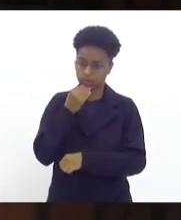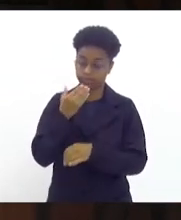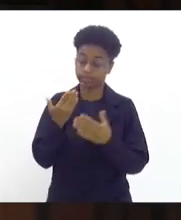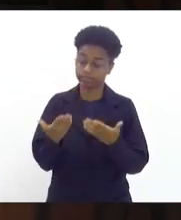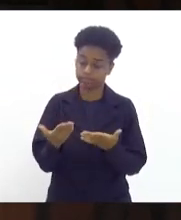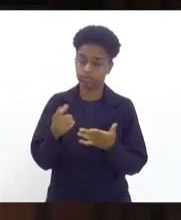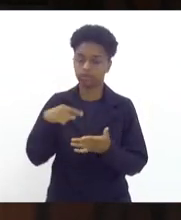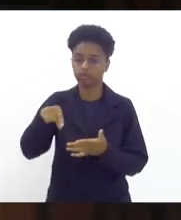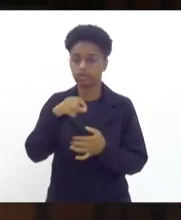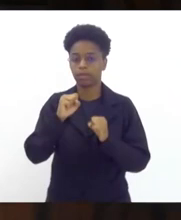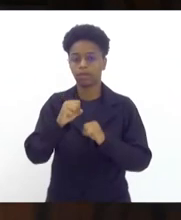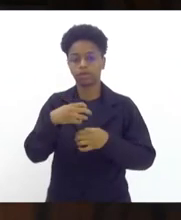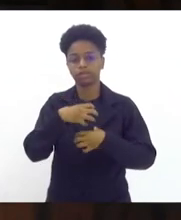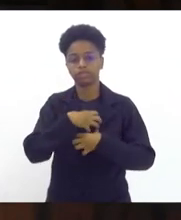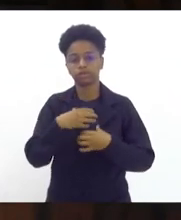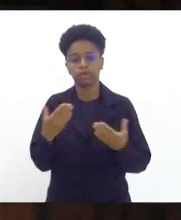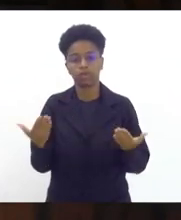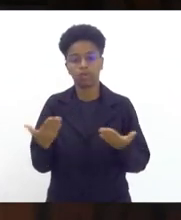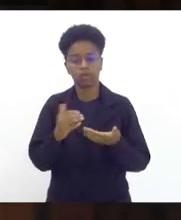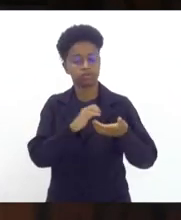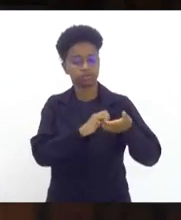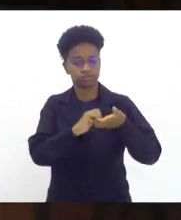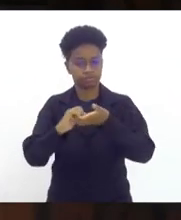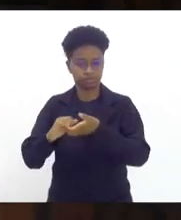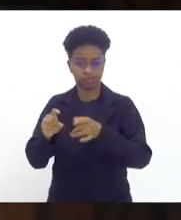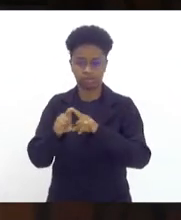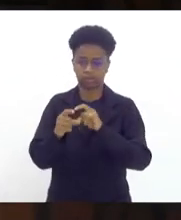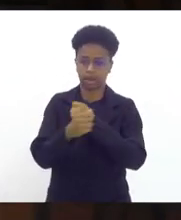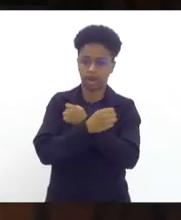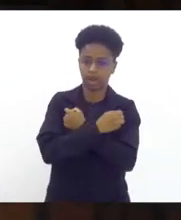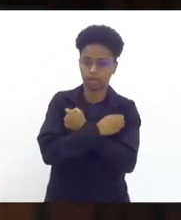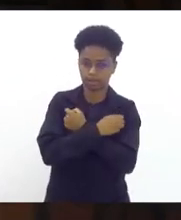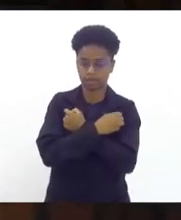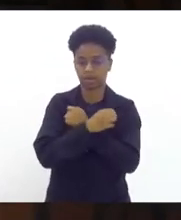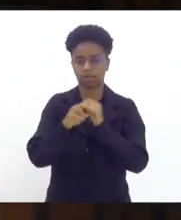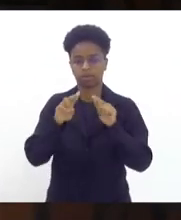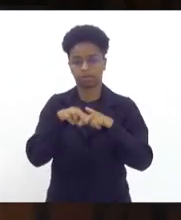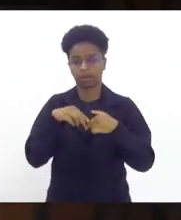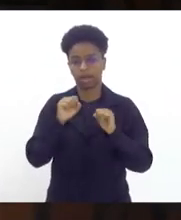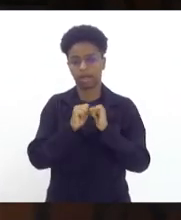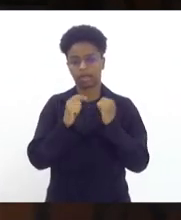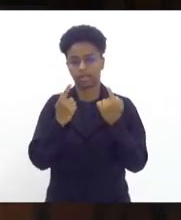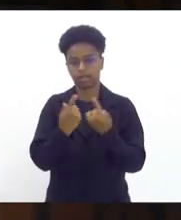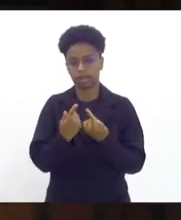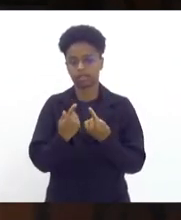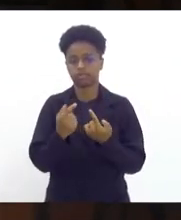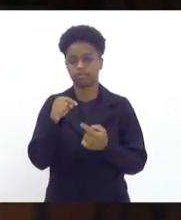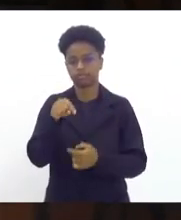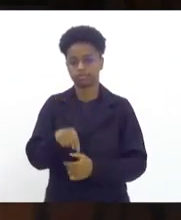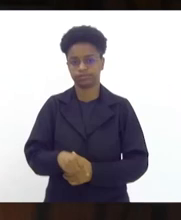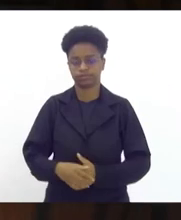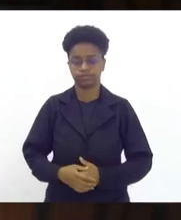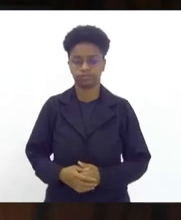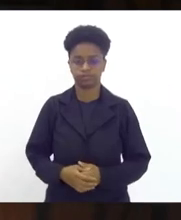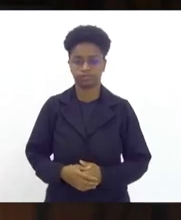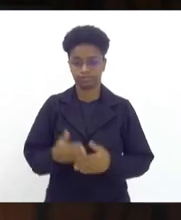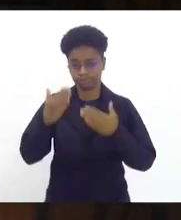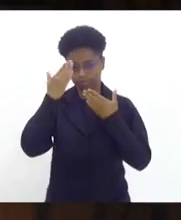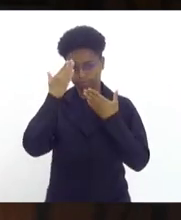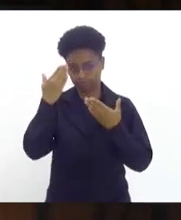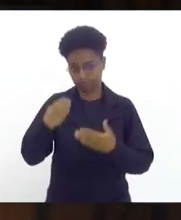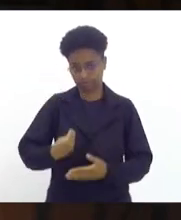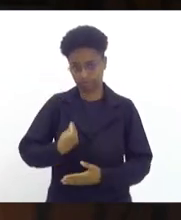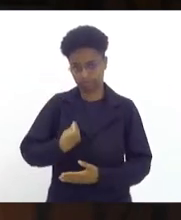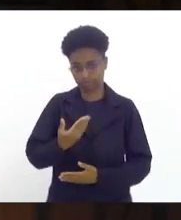sintam-se aqui hoje cumprimentados e abraçados pela alerj pela Assembleia Legislativa tá muito obrigado